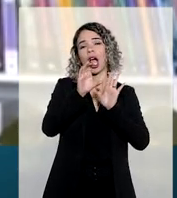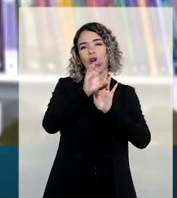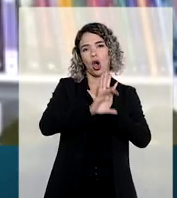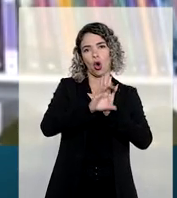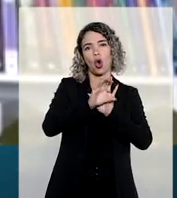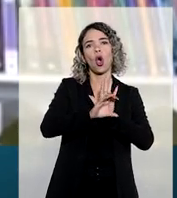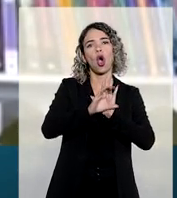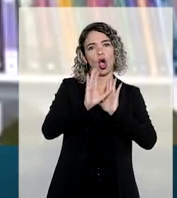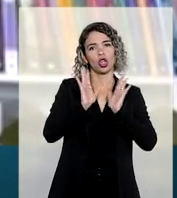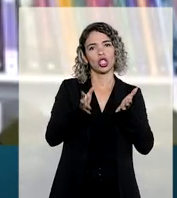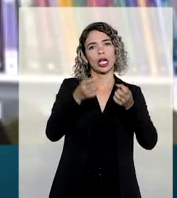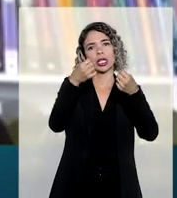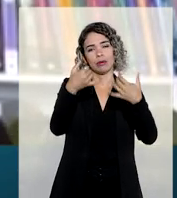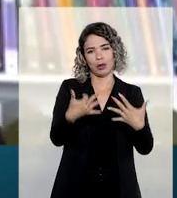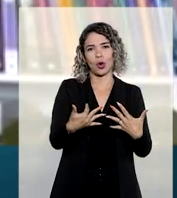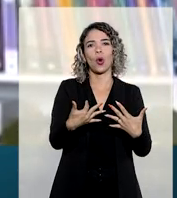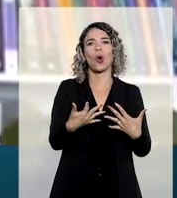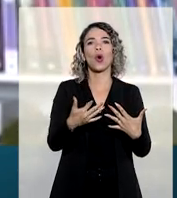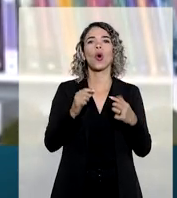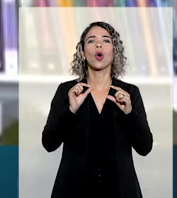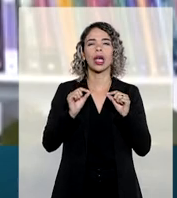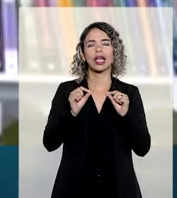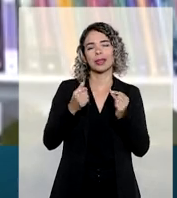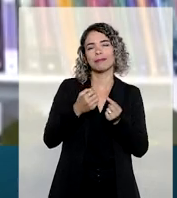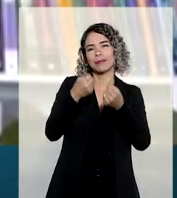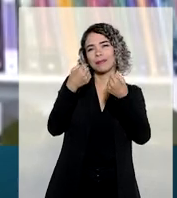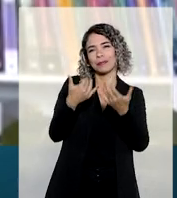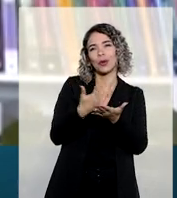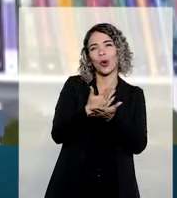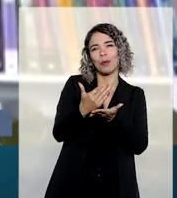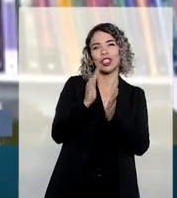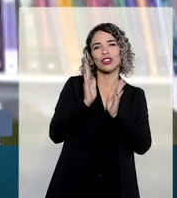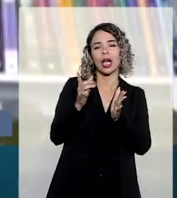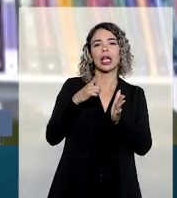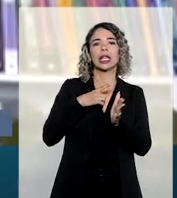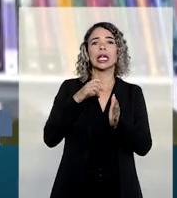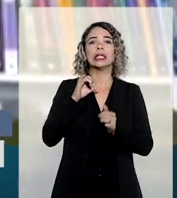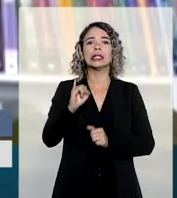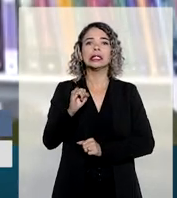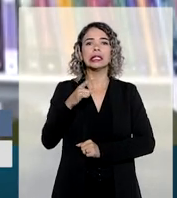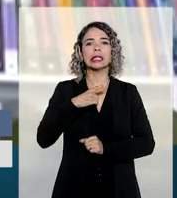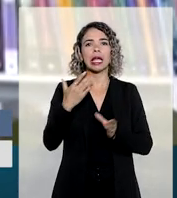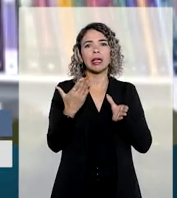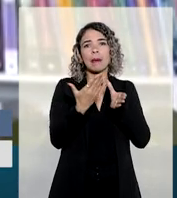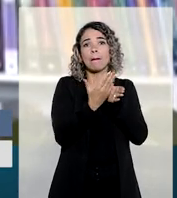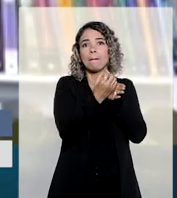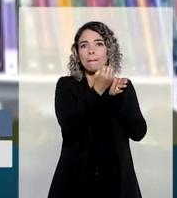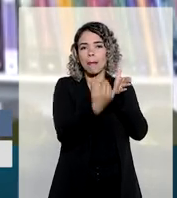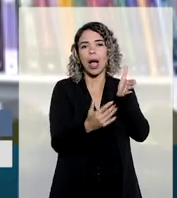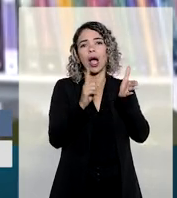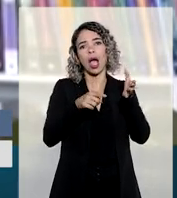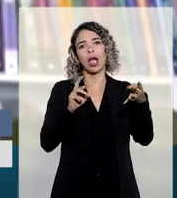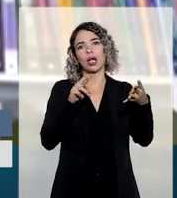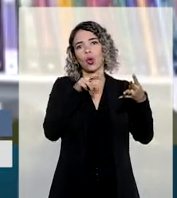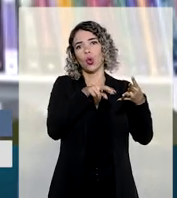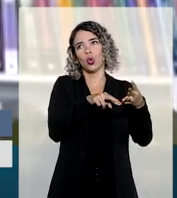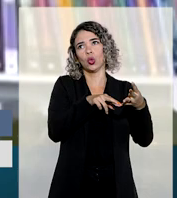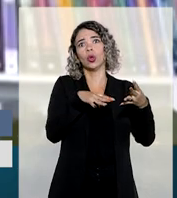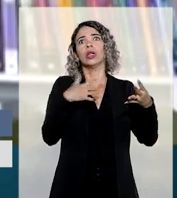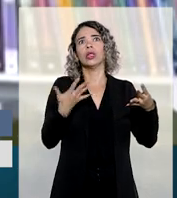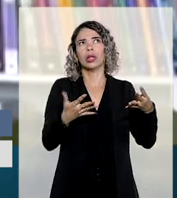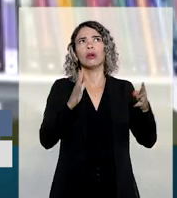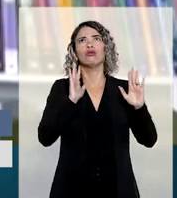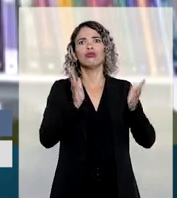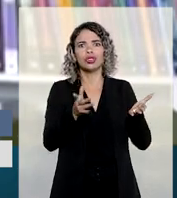para recurso. Entra um pouco no que eu falei no início, como decorrência de se considerar que os embargos são recursos. Se eles são um recurso,